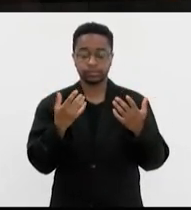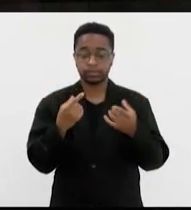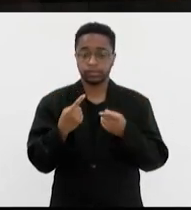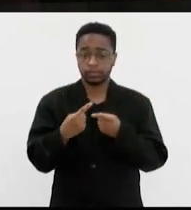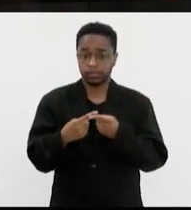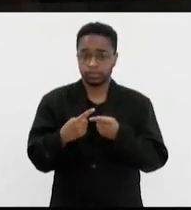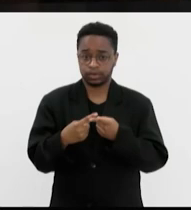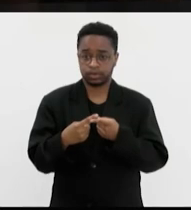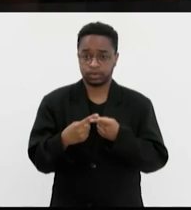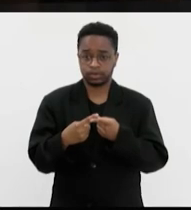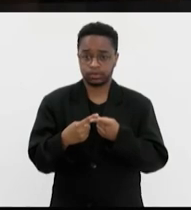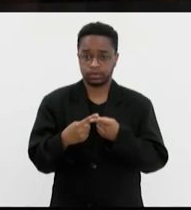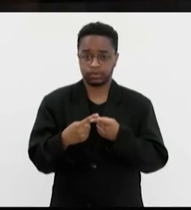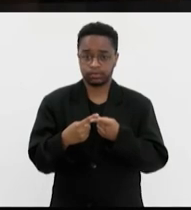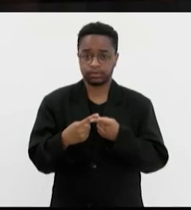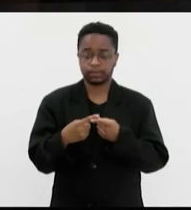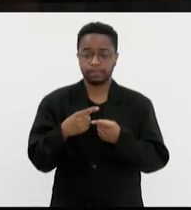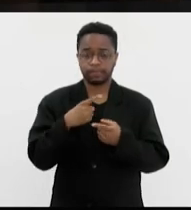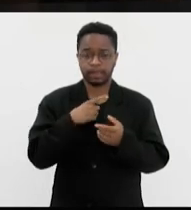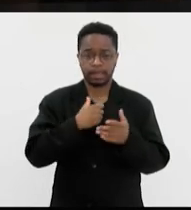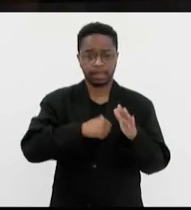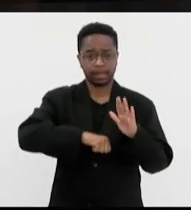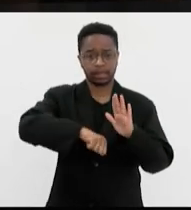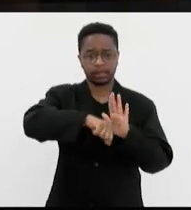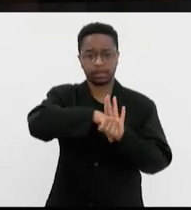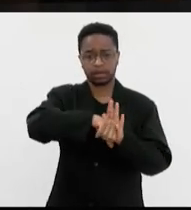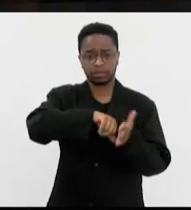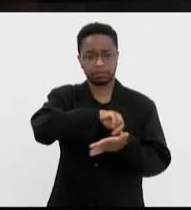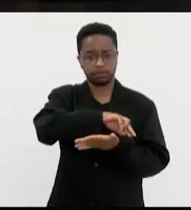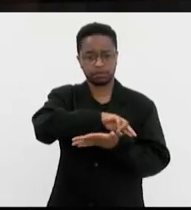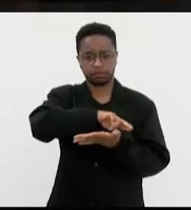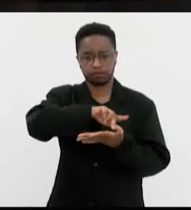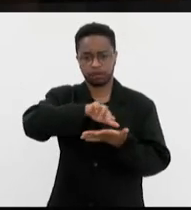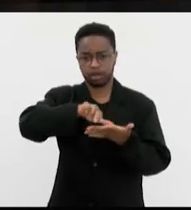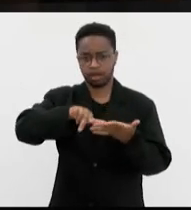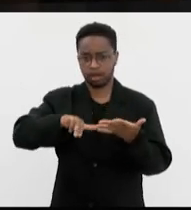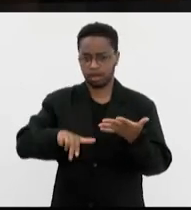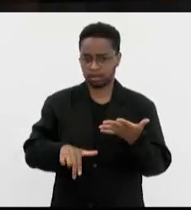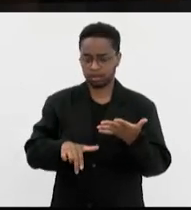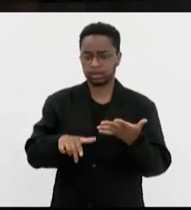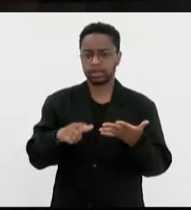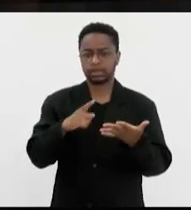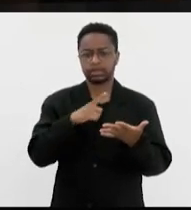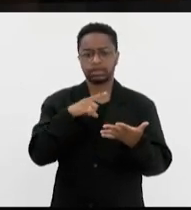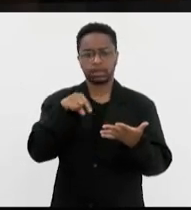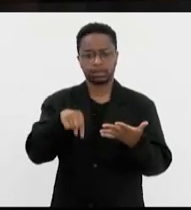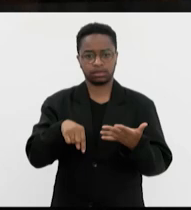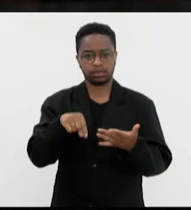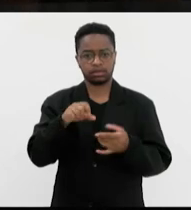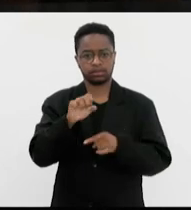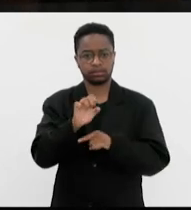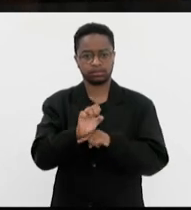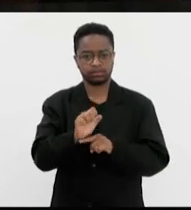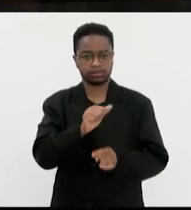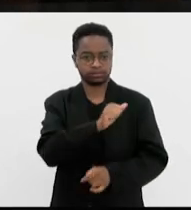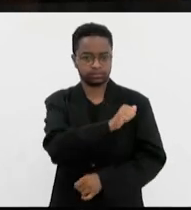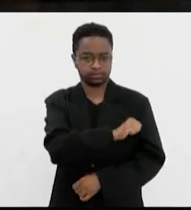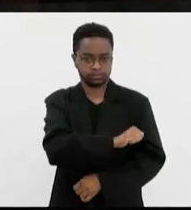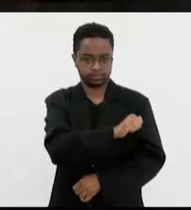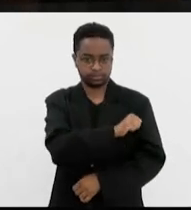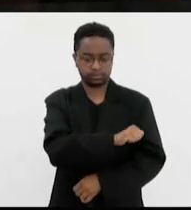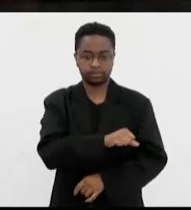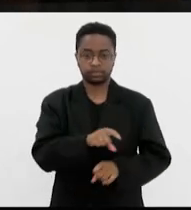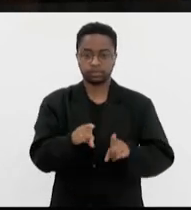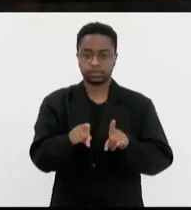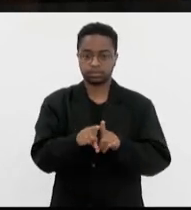apesar da miríade de crimes que existem no nosso estado, em